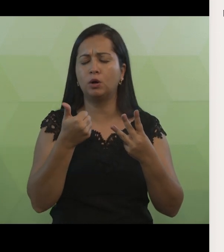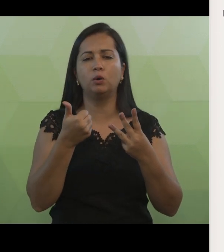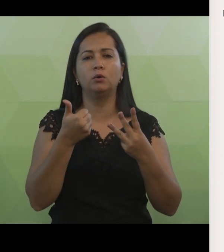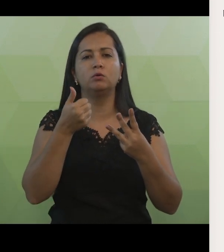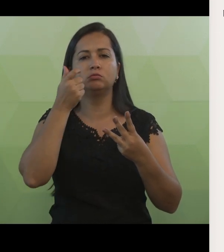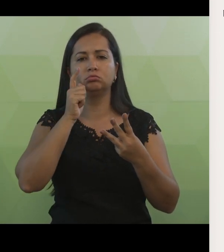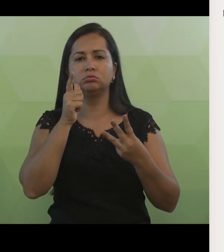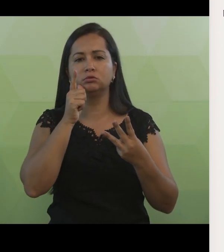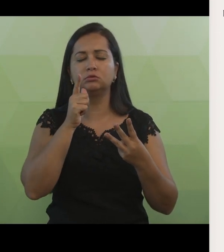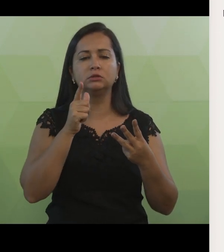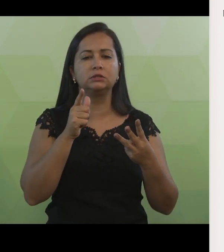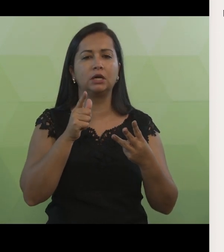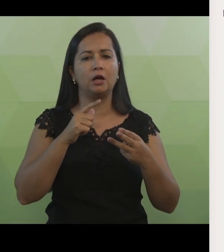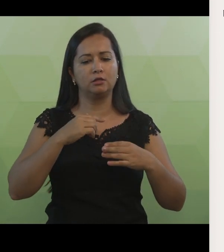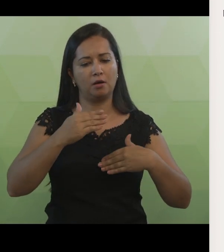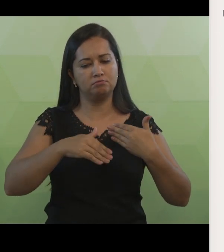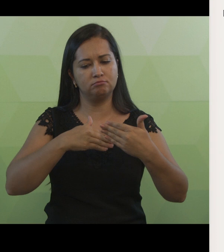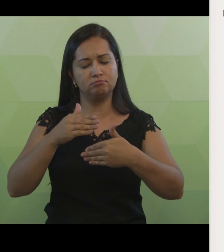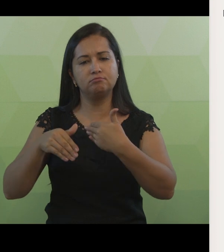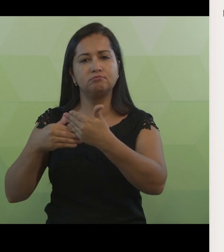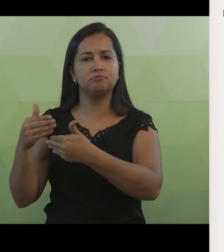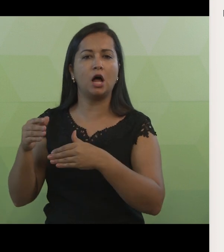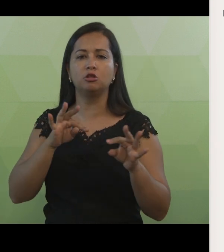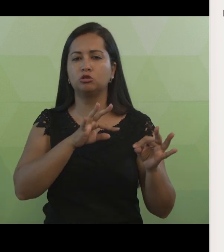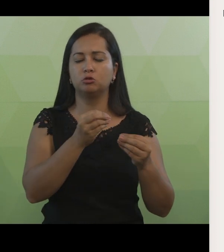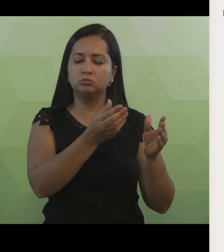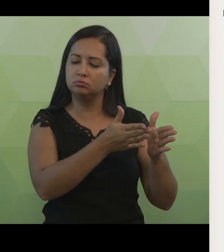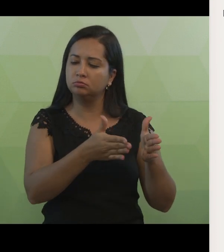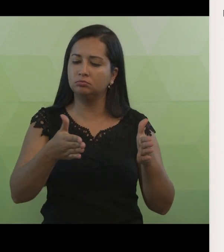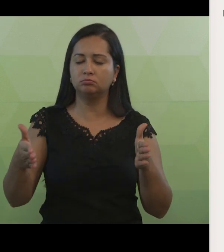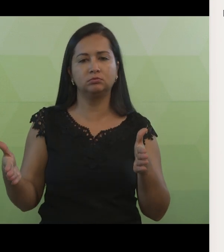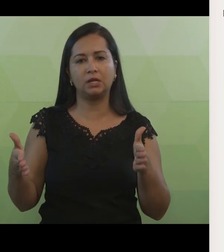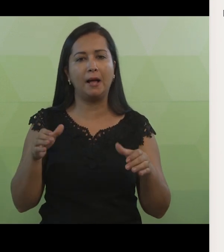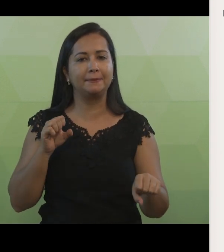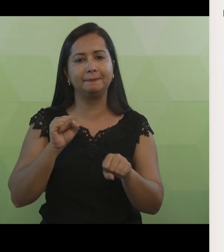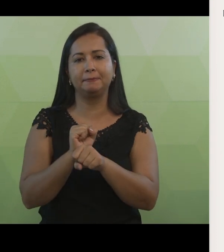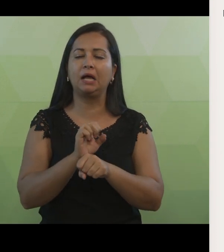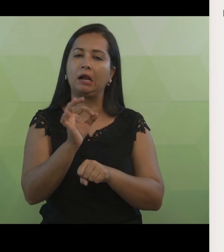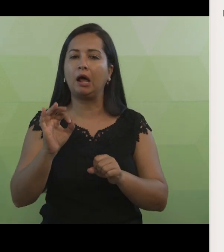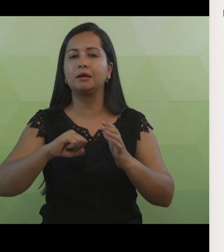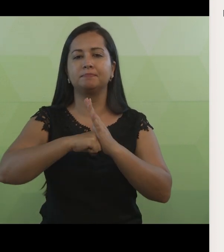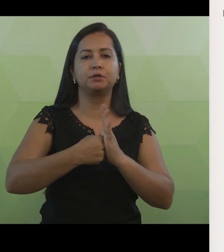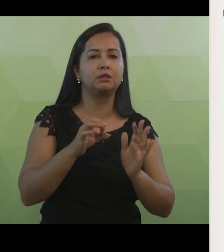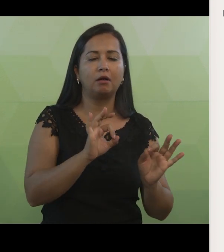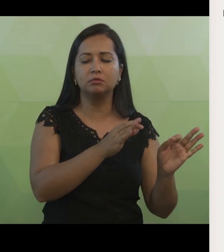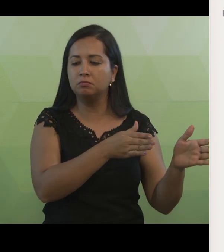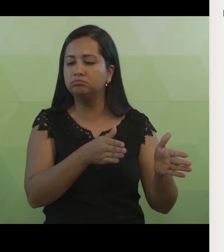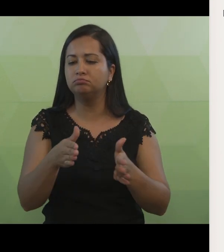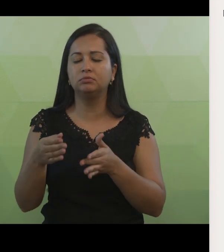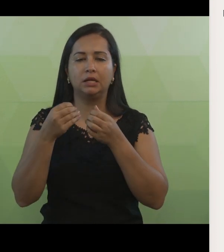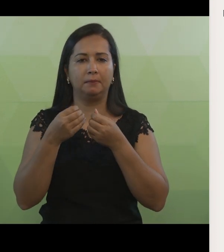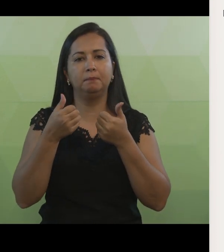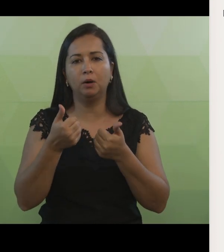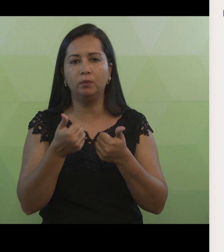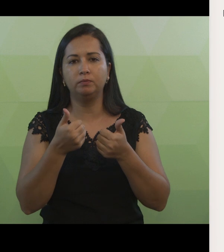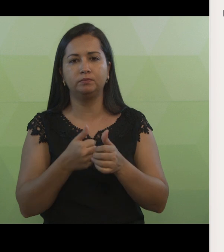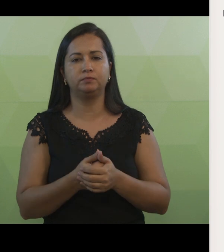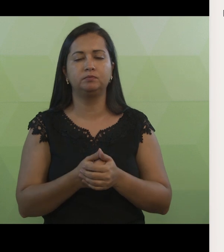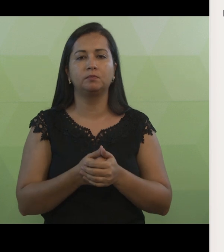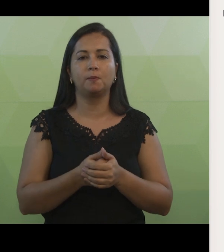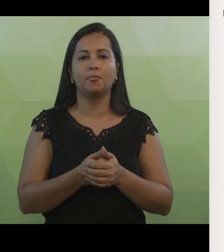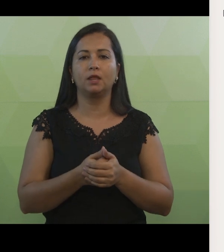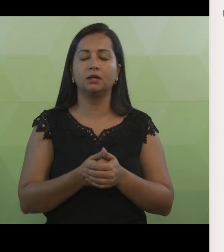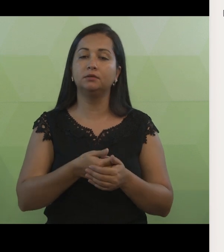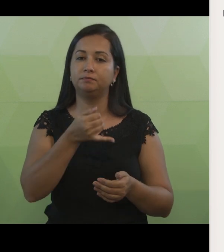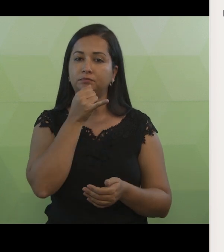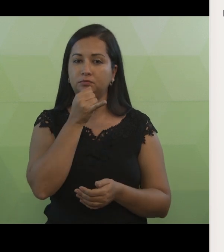em uma ou mais funcionalidades do sistema não irá comprometer o funcionamento do sistema como um todo. Recomendando, por exemplo, o uso